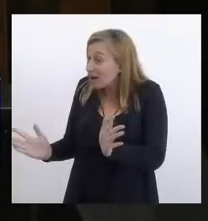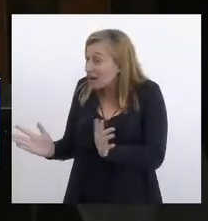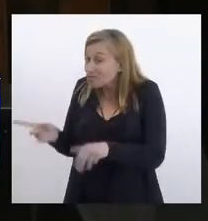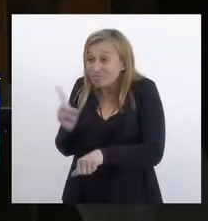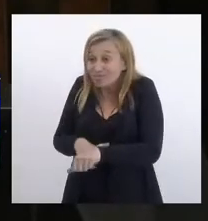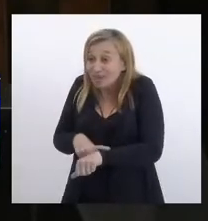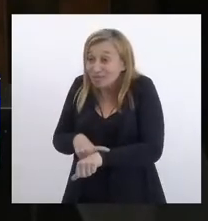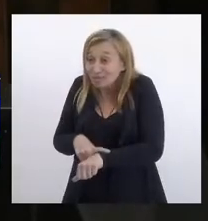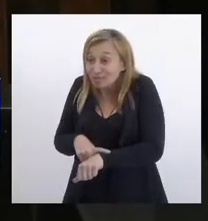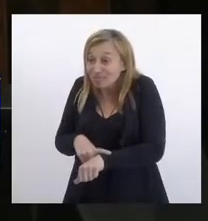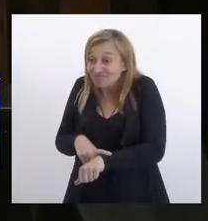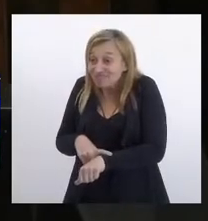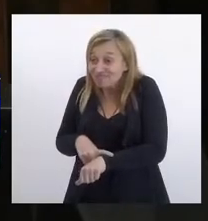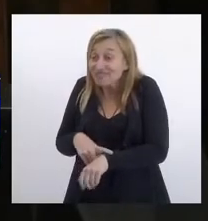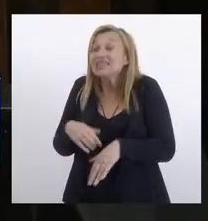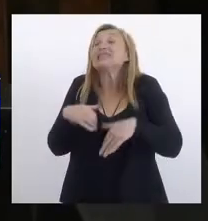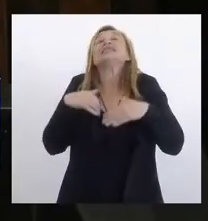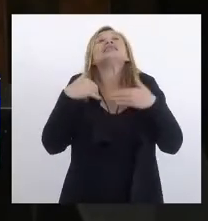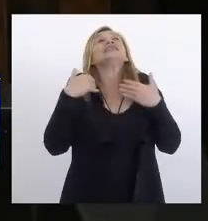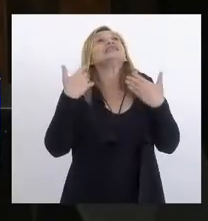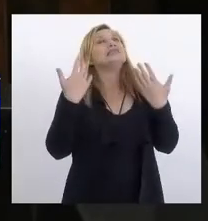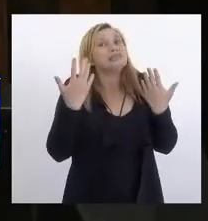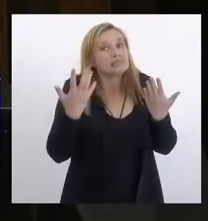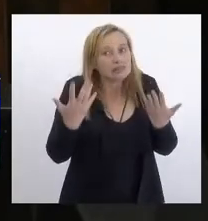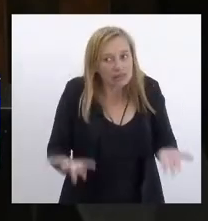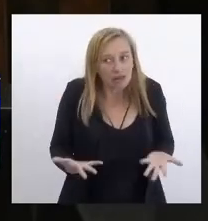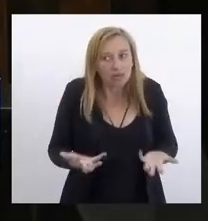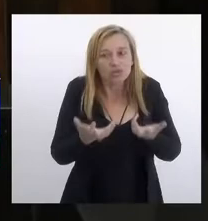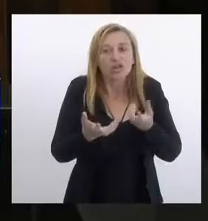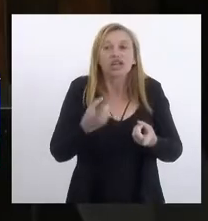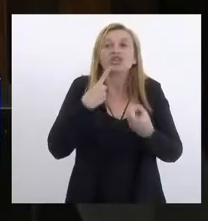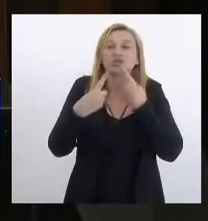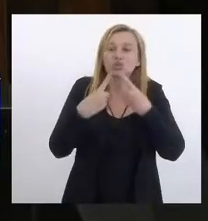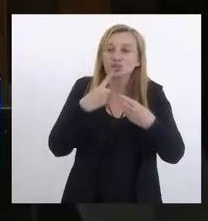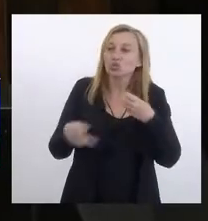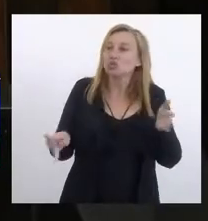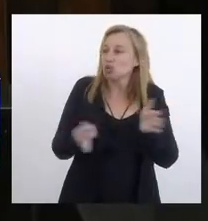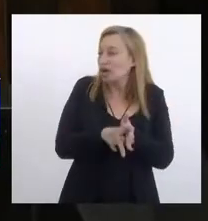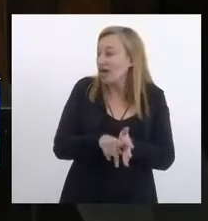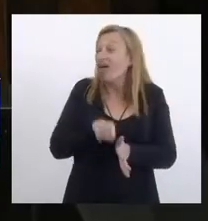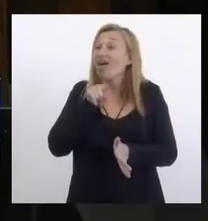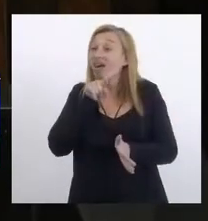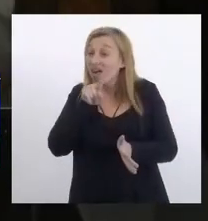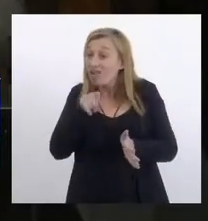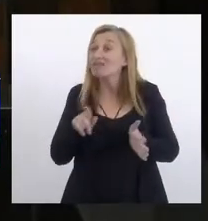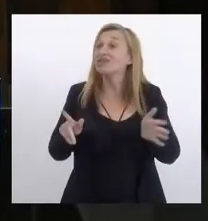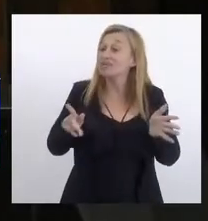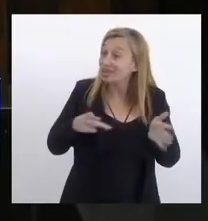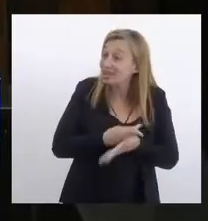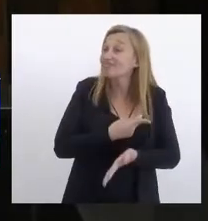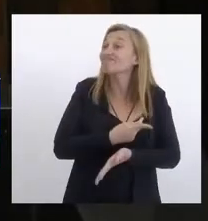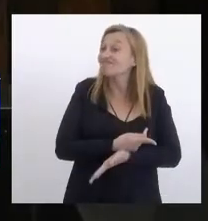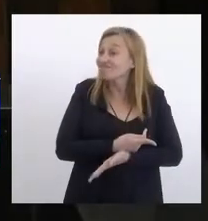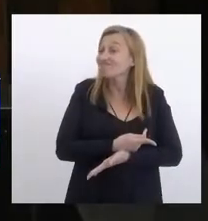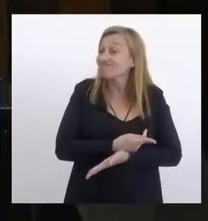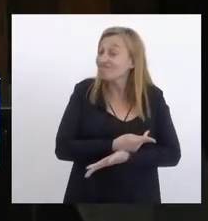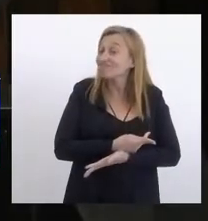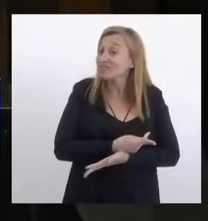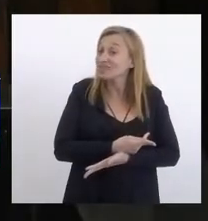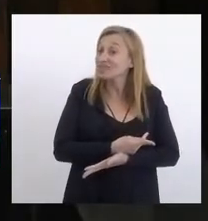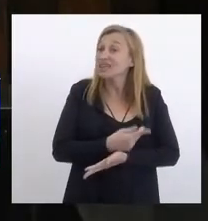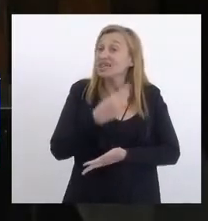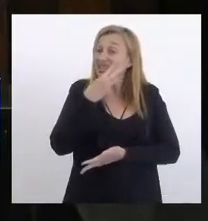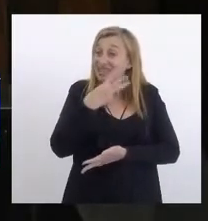tempo. Então, eu estou querendo debater esse projeto, porque esse é que está correto. Né?